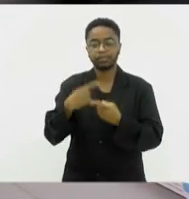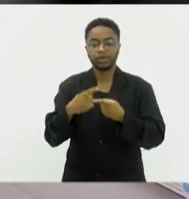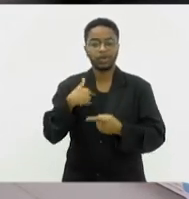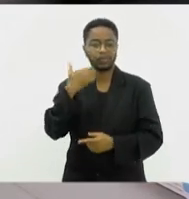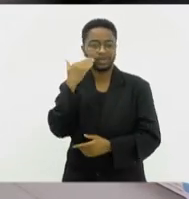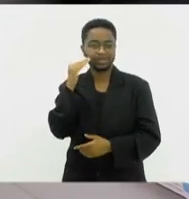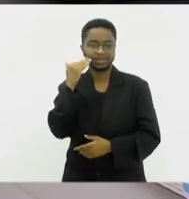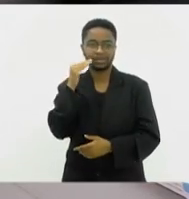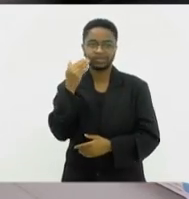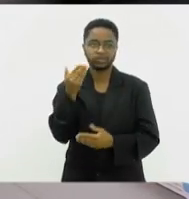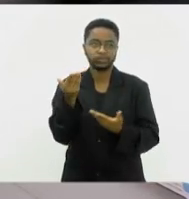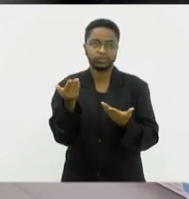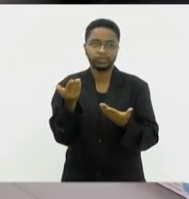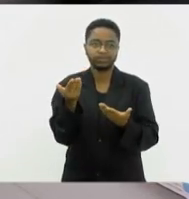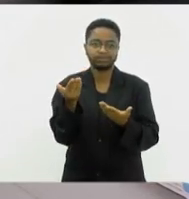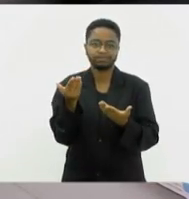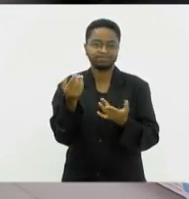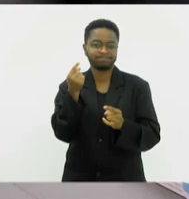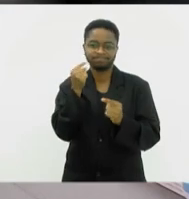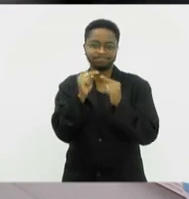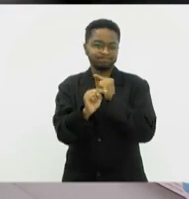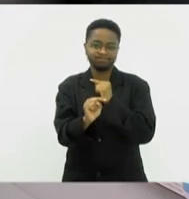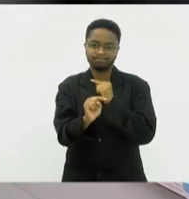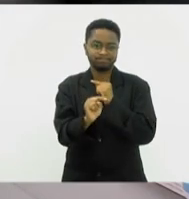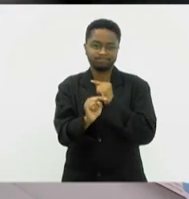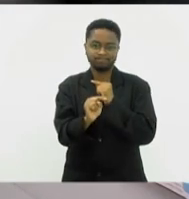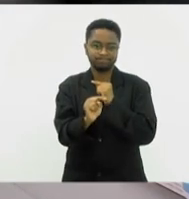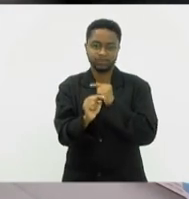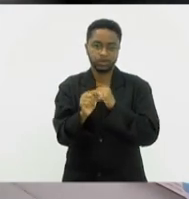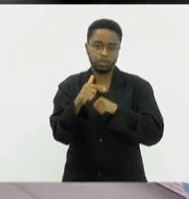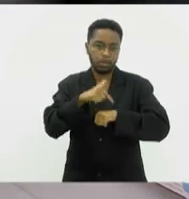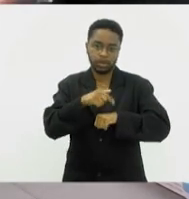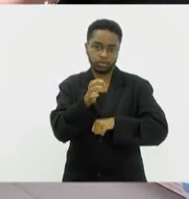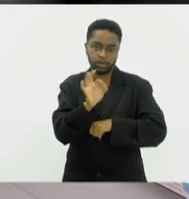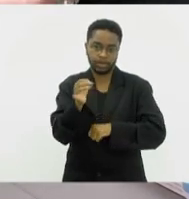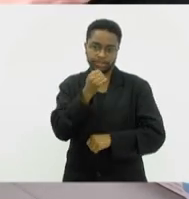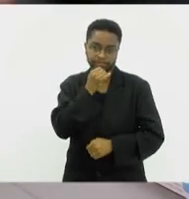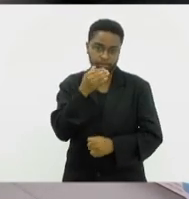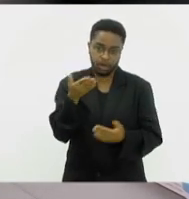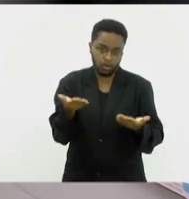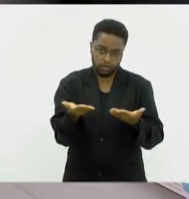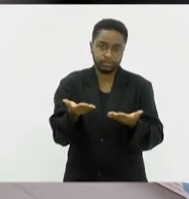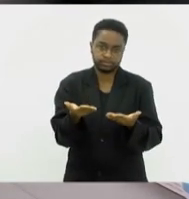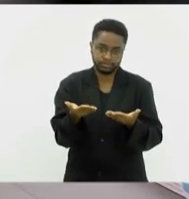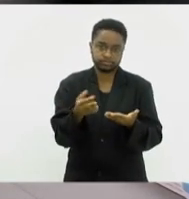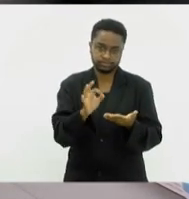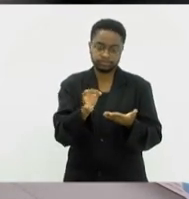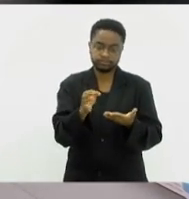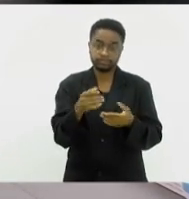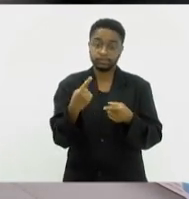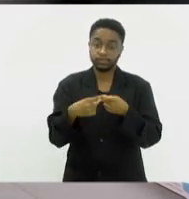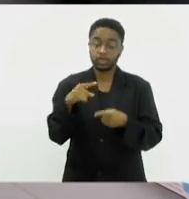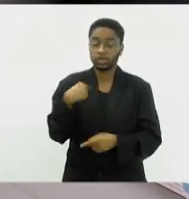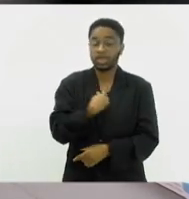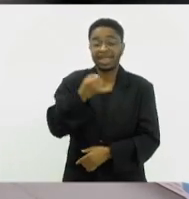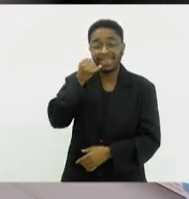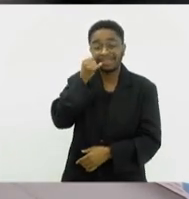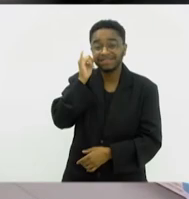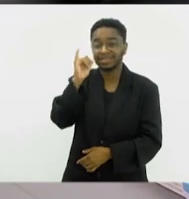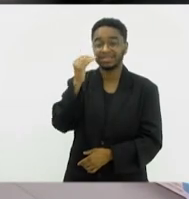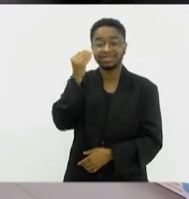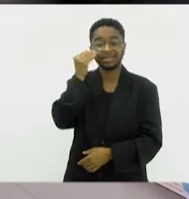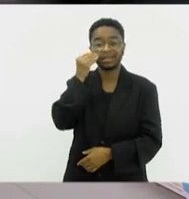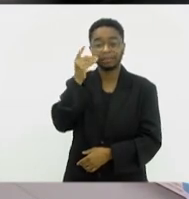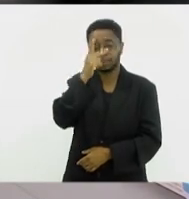que não é pertinente em nenhum momento, que é no caso desse daqui, né? A gente evita para que não haja